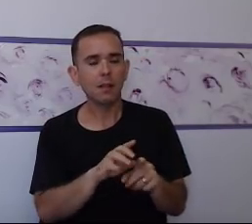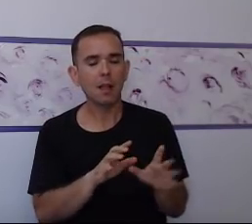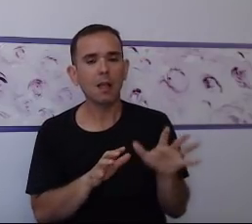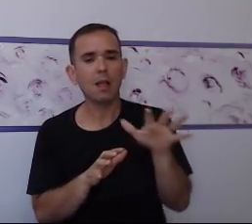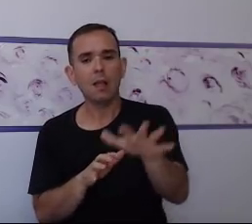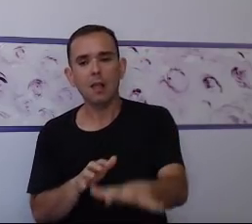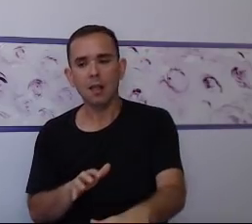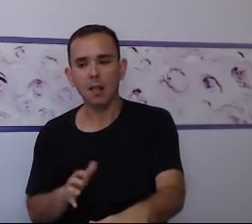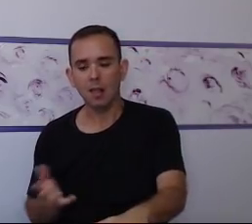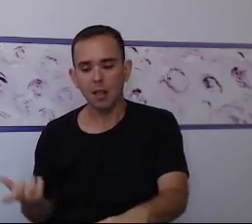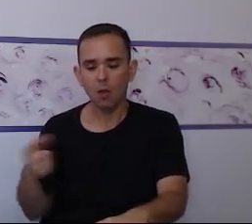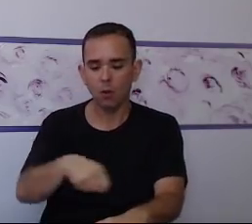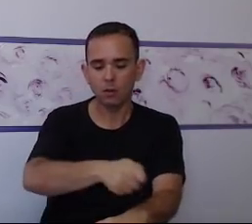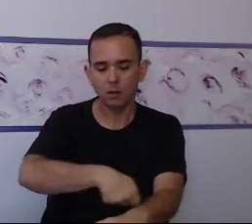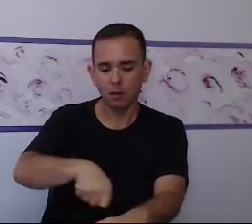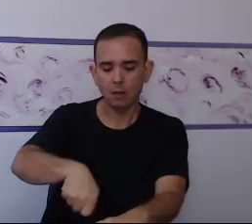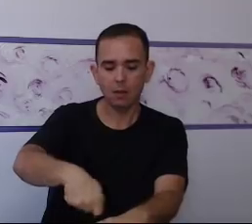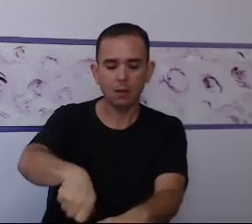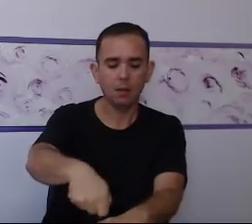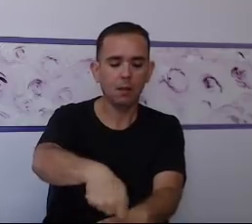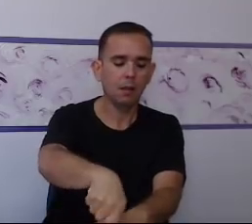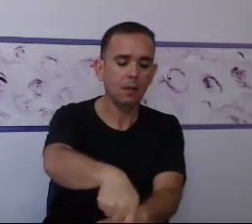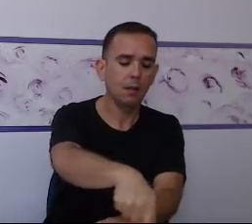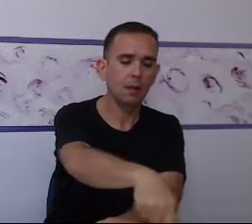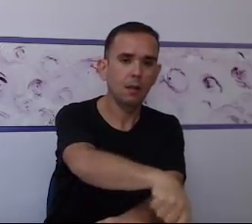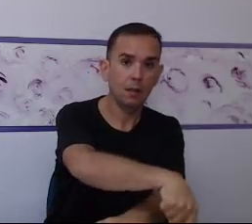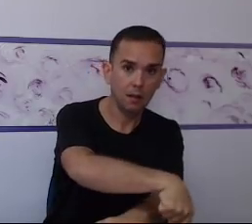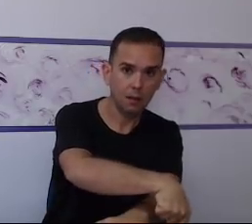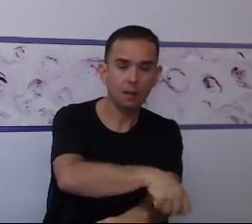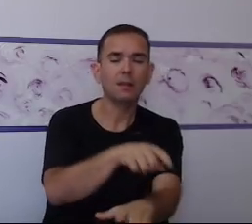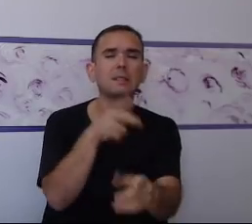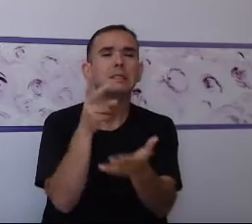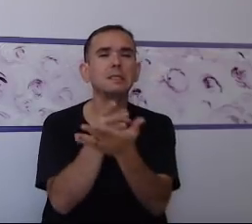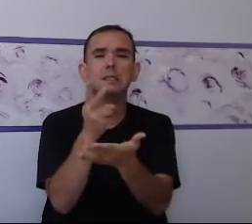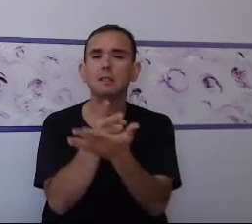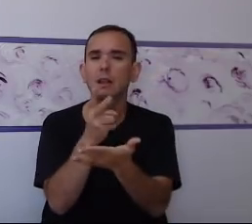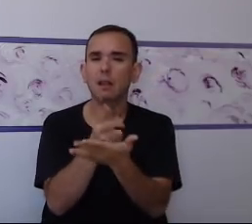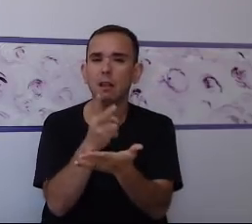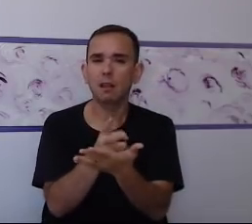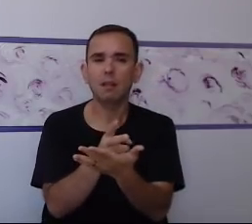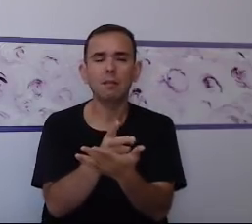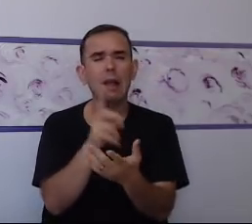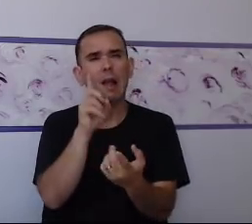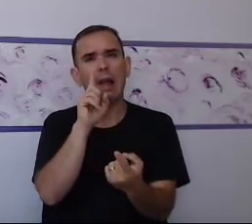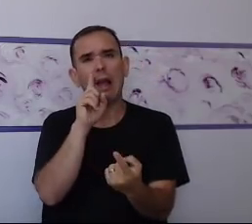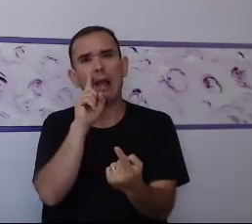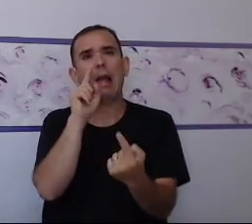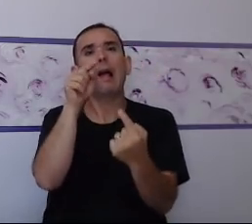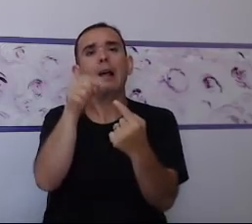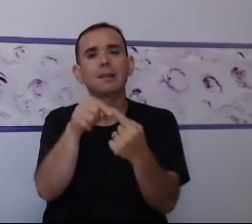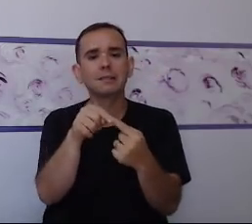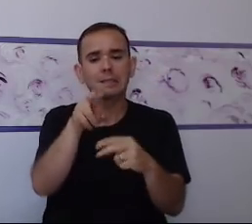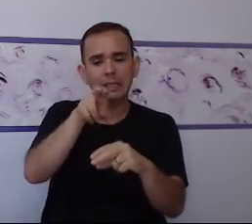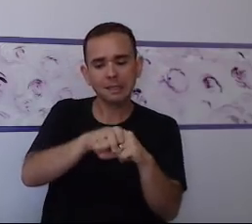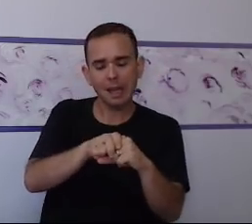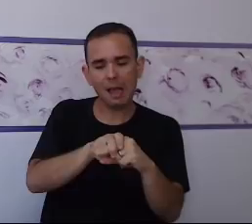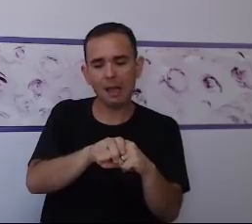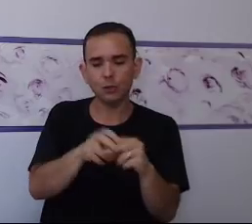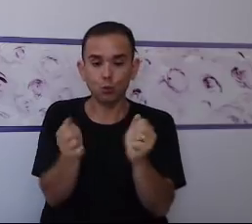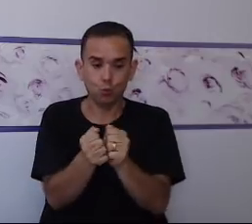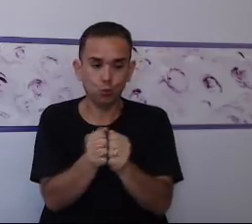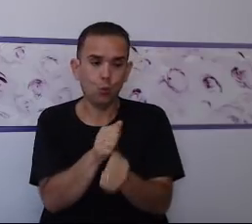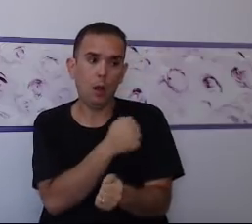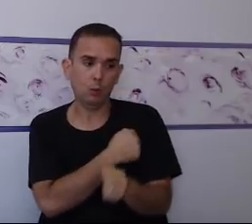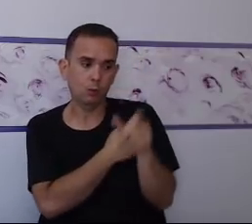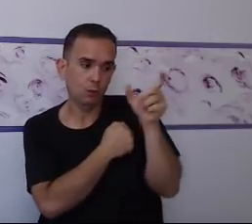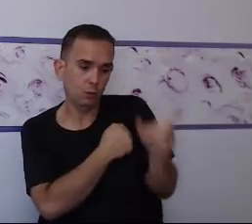que a outra possa realizar a atividade. Então, sempre, sempre, sempre, até mesmo se nós sentarmos do lado do nosso aluno,